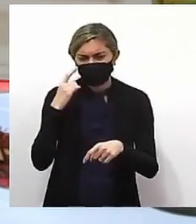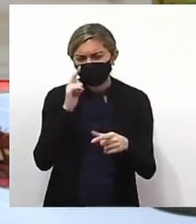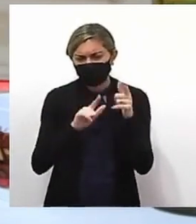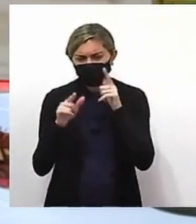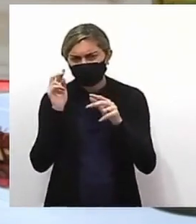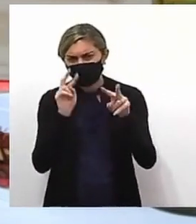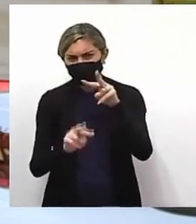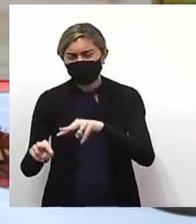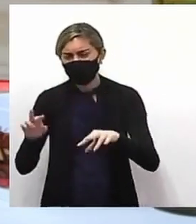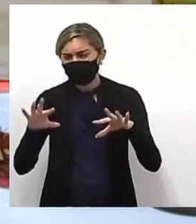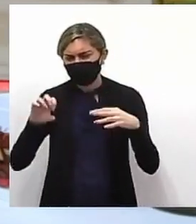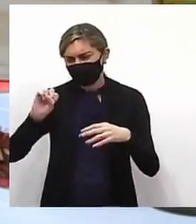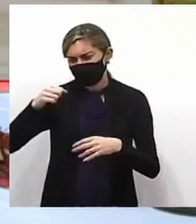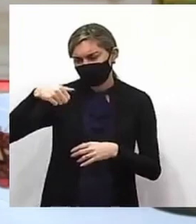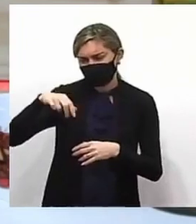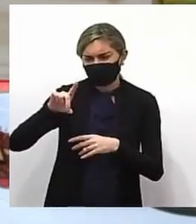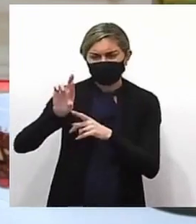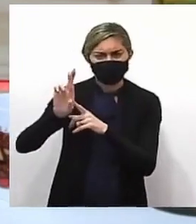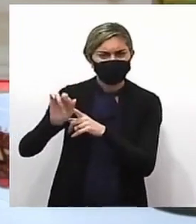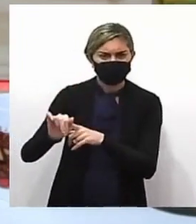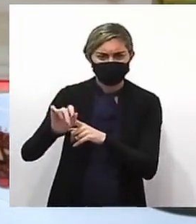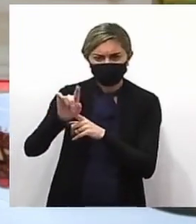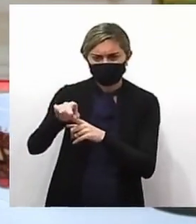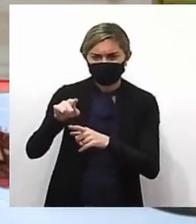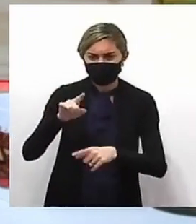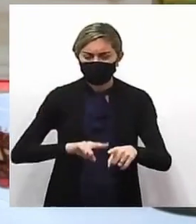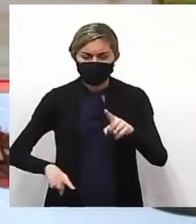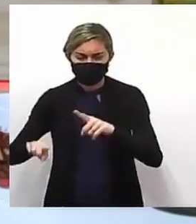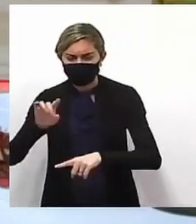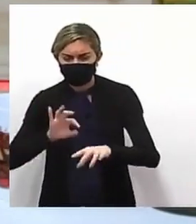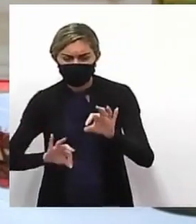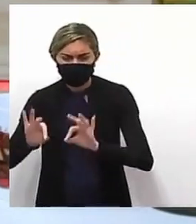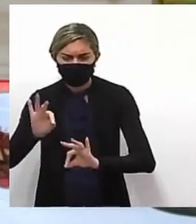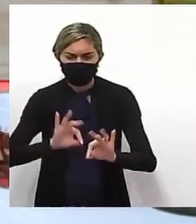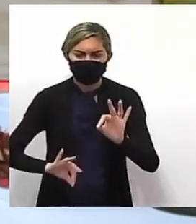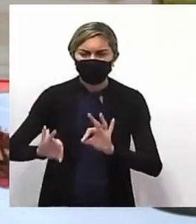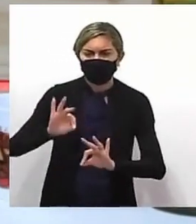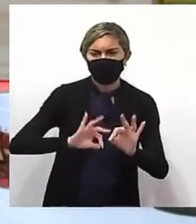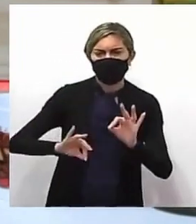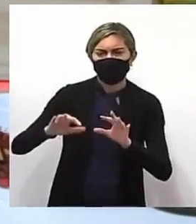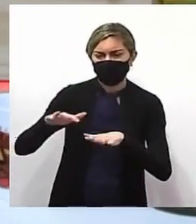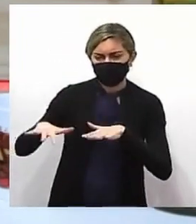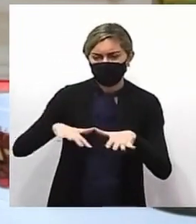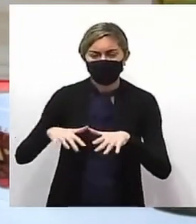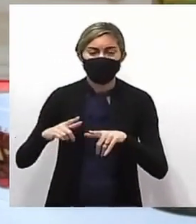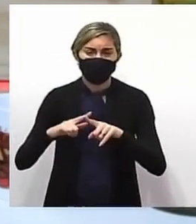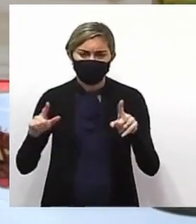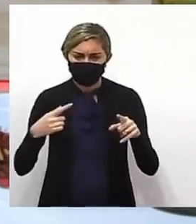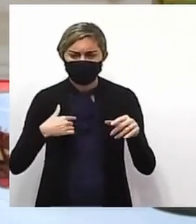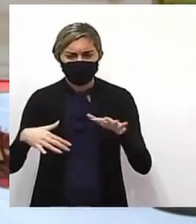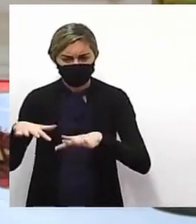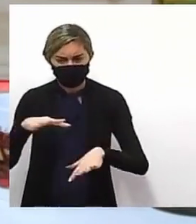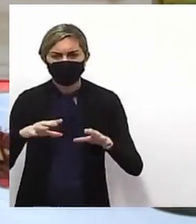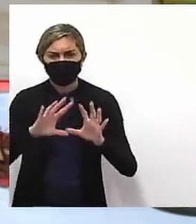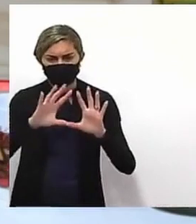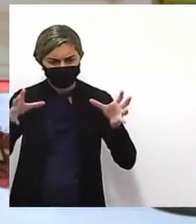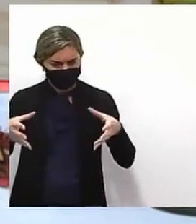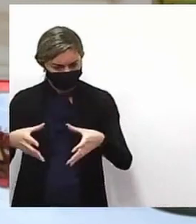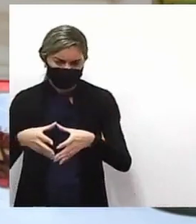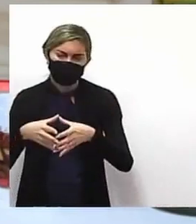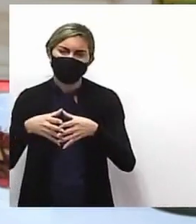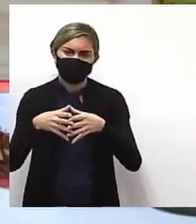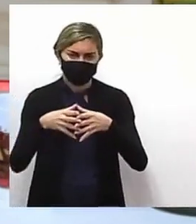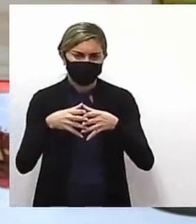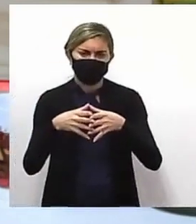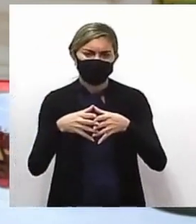consegue ver que Sandra ela tá ali meio que regendo, meio que orquestrando todo aquele movimento, mas é um movimento feito de maneira